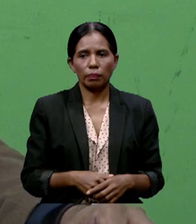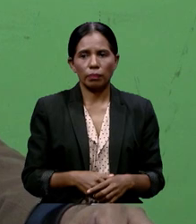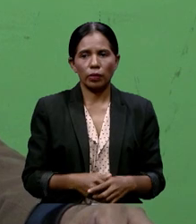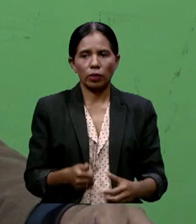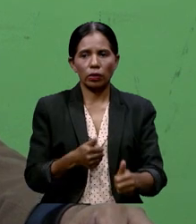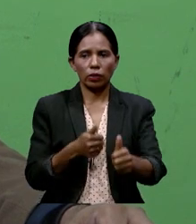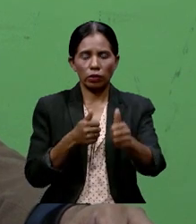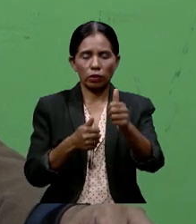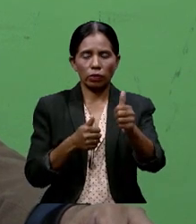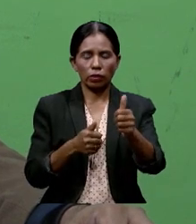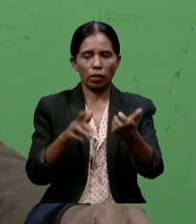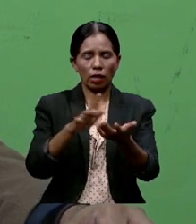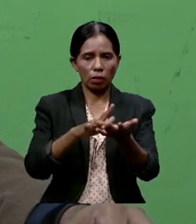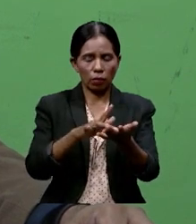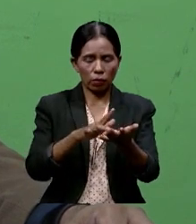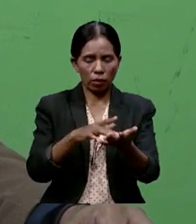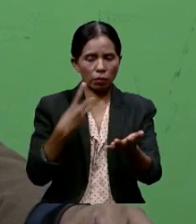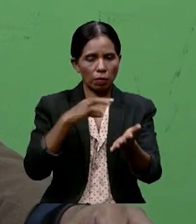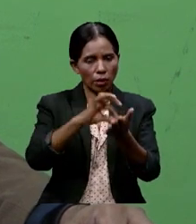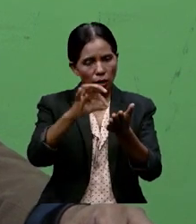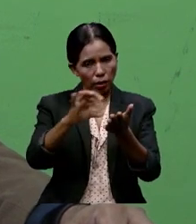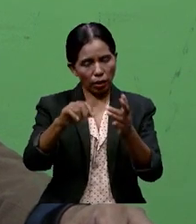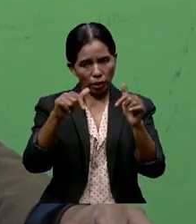tuir essential drug list neve mesmo aqui, né?